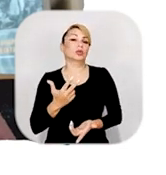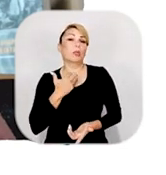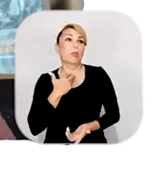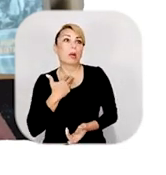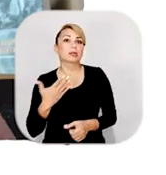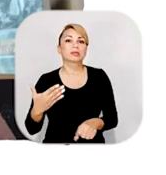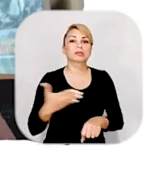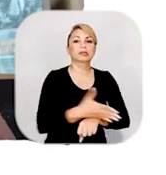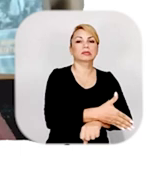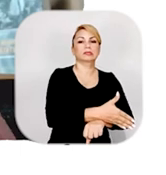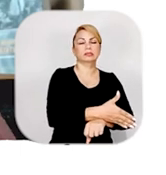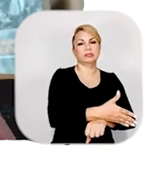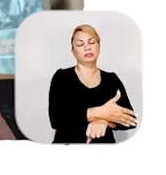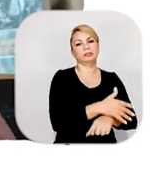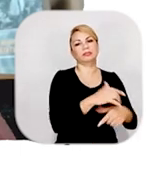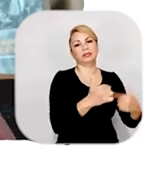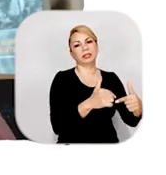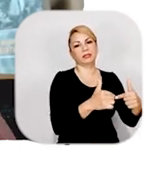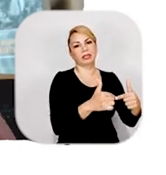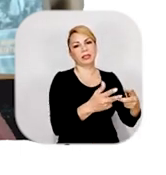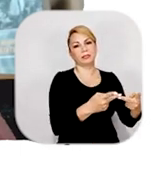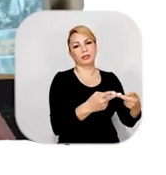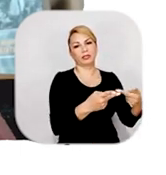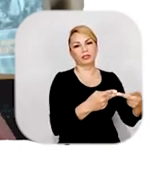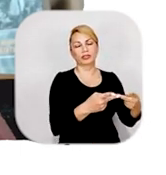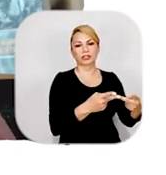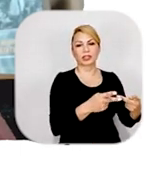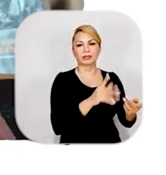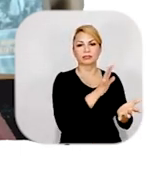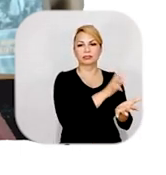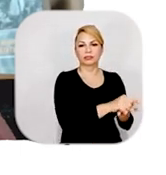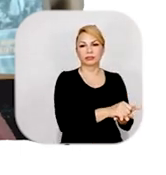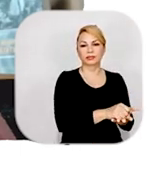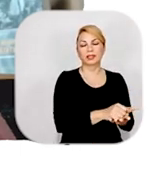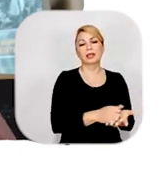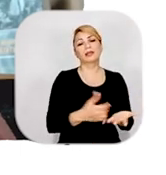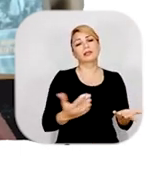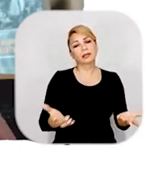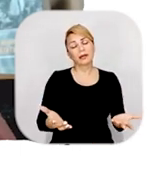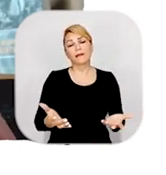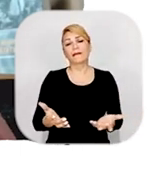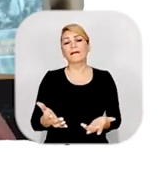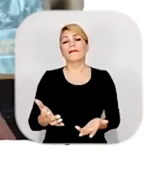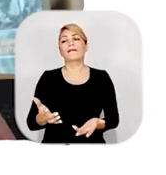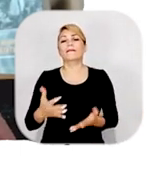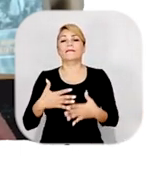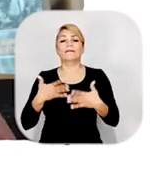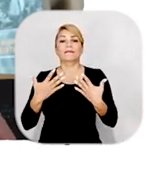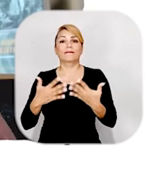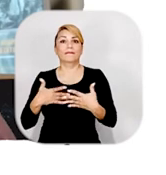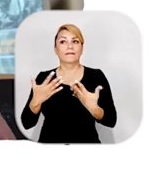Aí, felizmente, a Gleice se envolveu. E